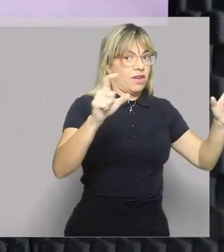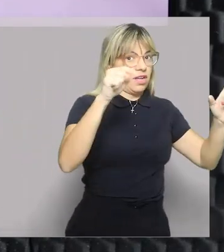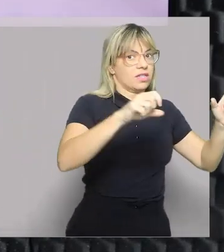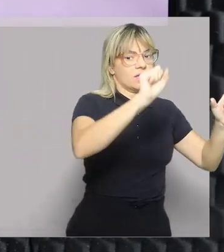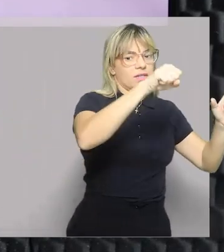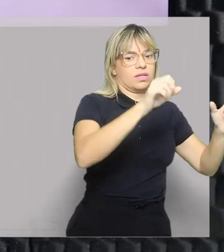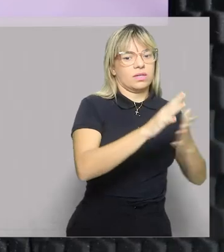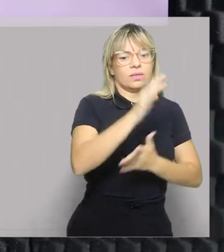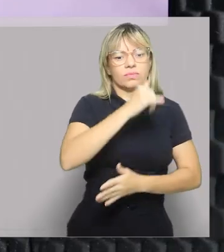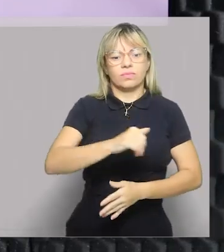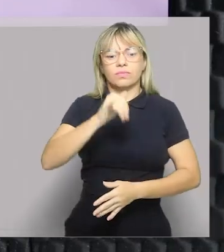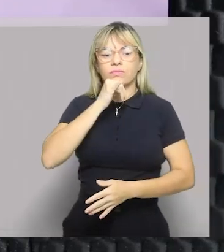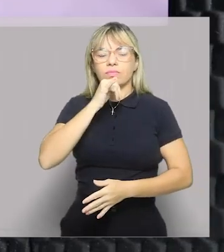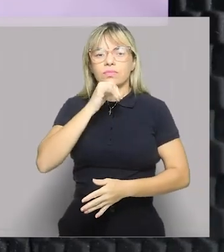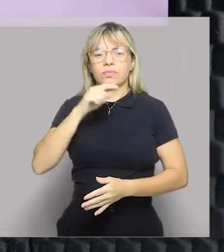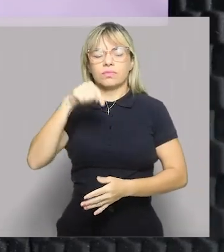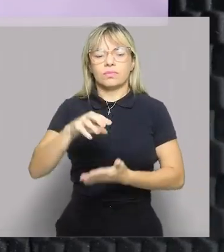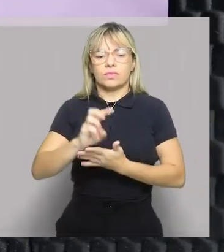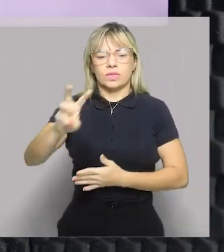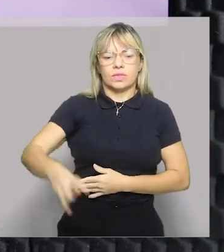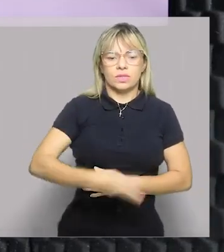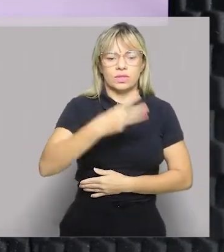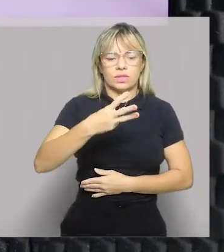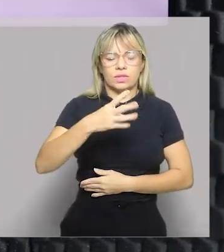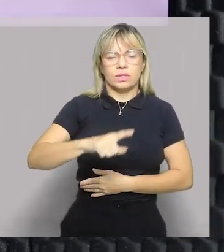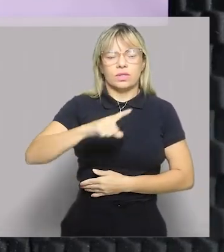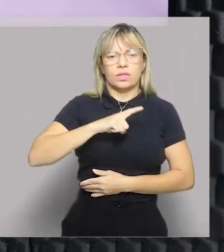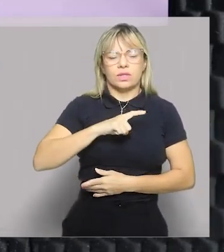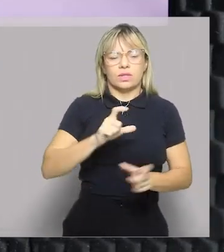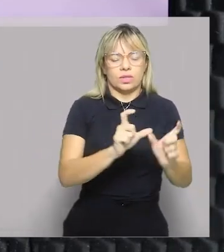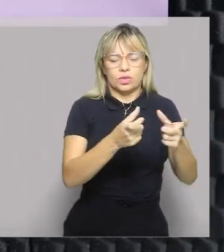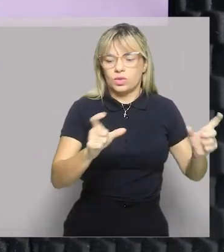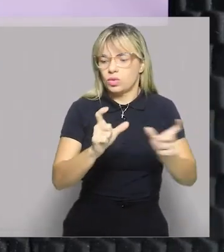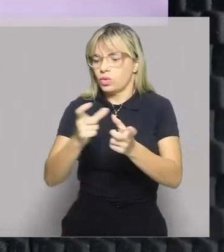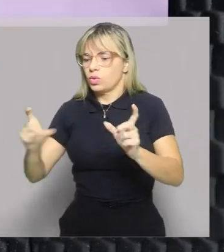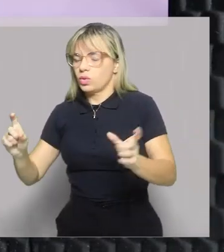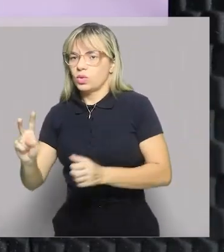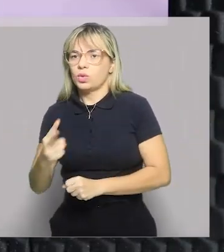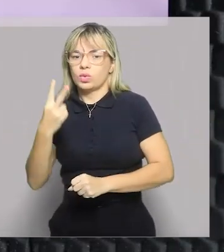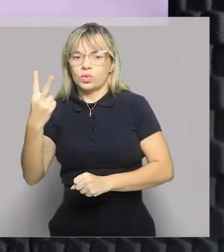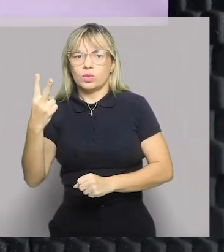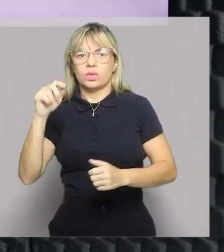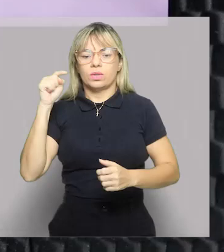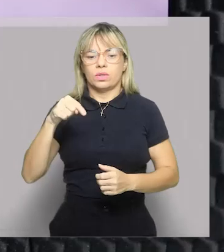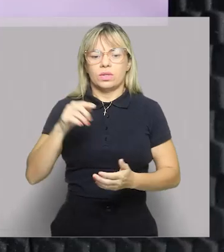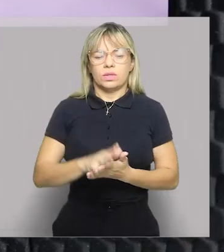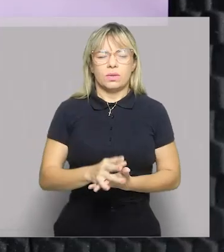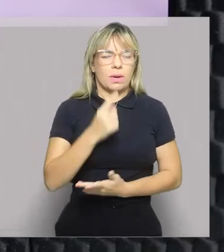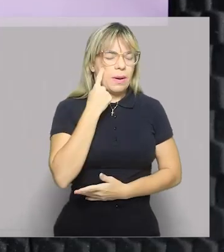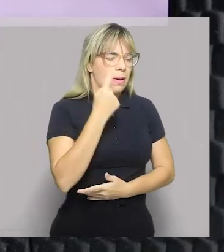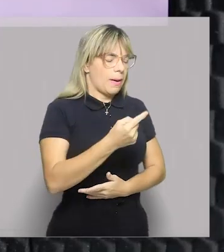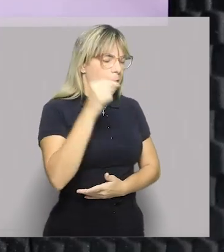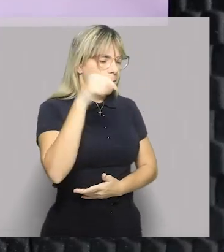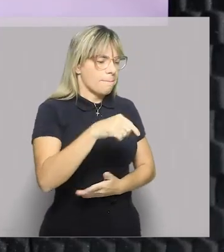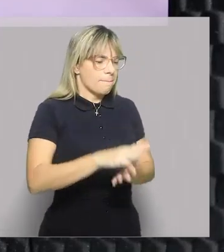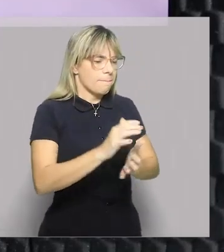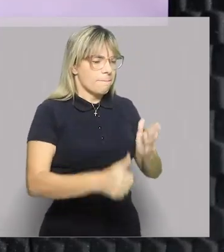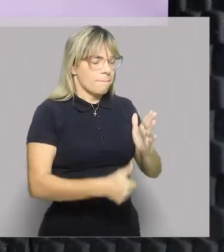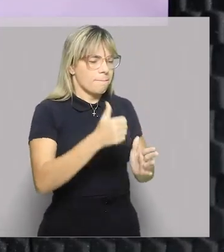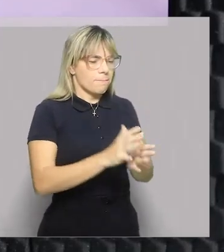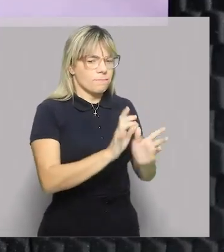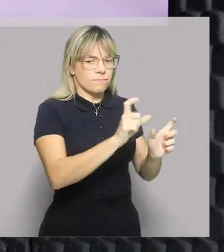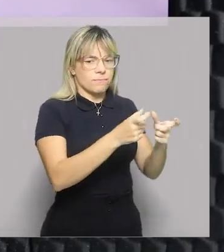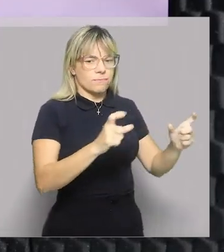exemplo, aqui no exemplo 3, nós temos duas orações, mas se vocês observarem só o primeiro exemplo, a primeira oração, ele